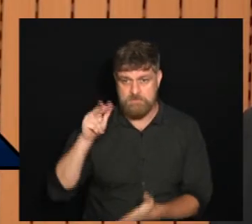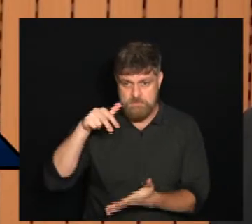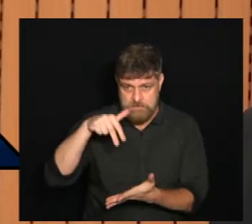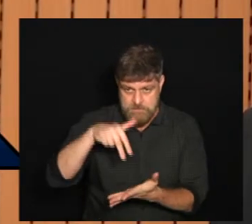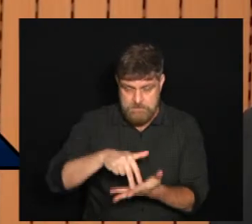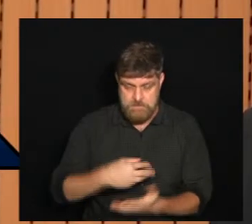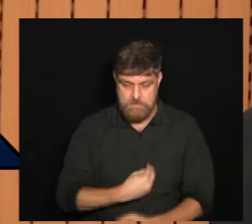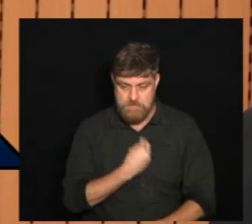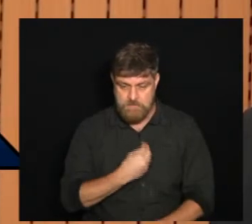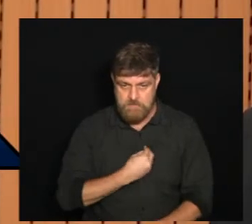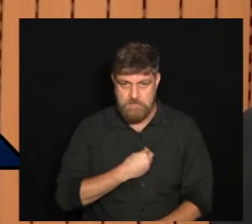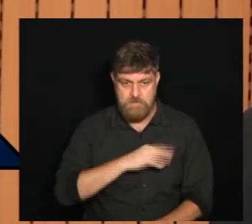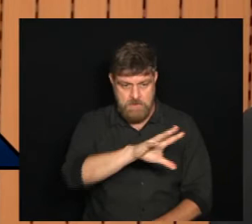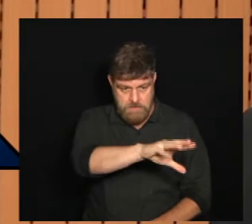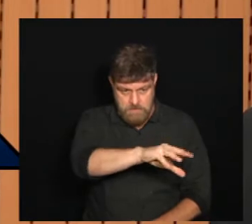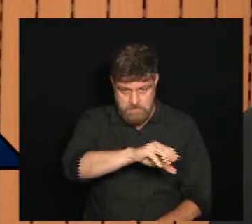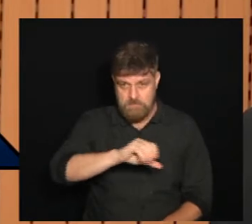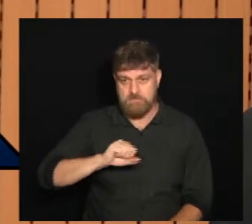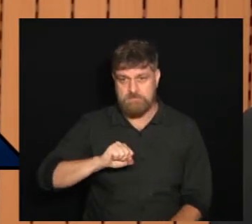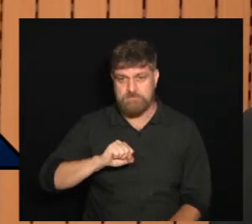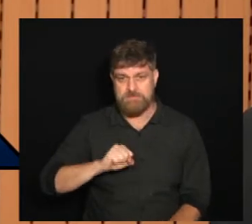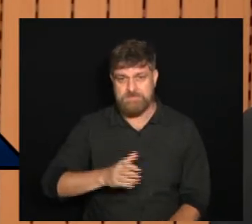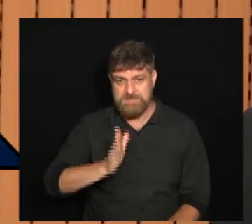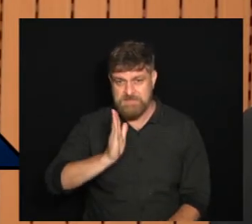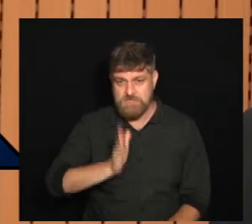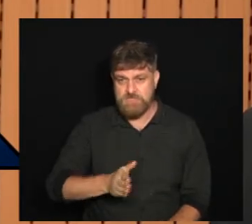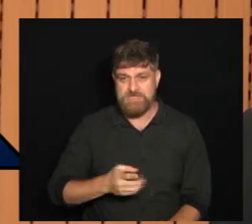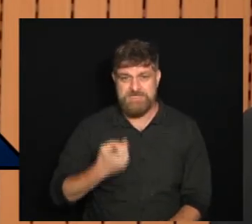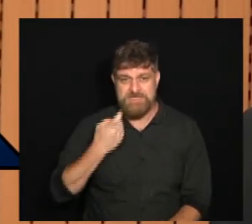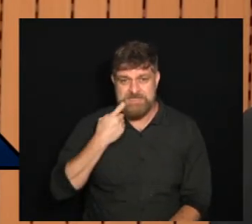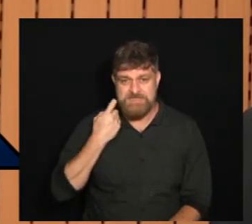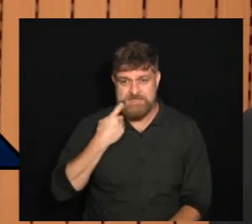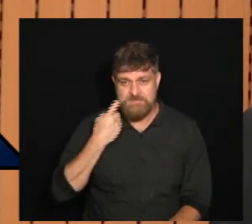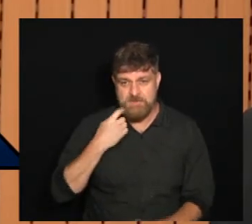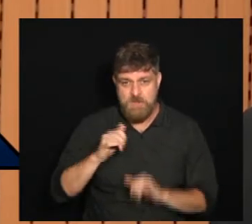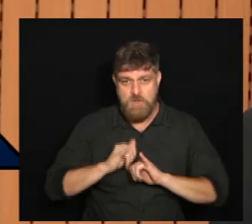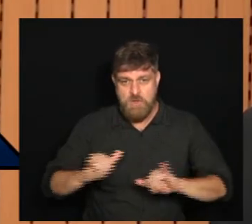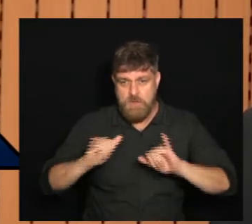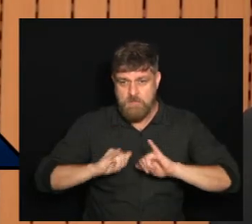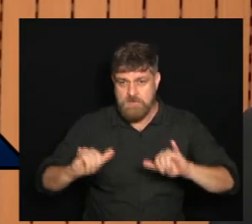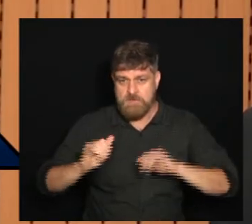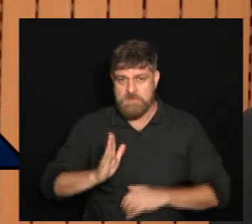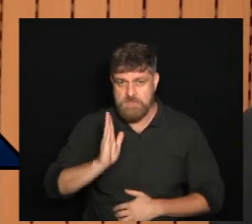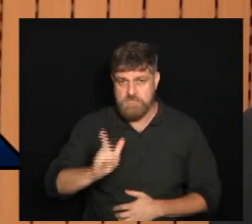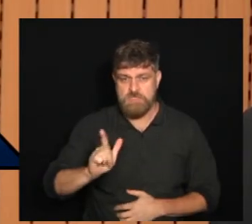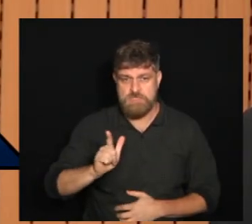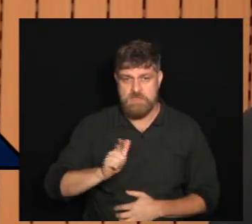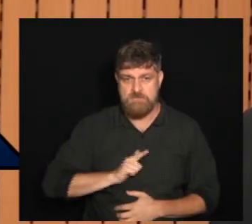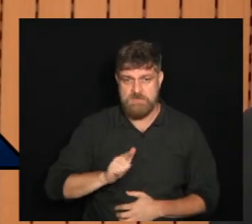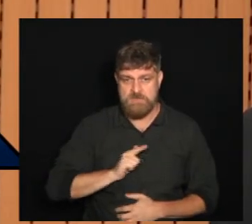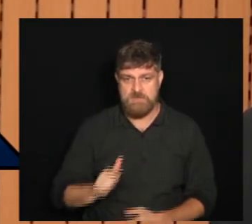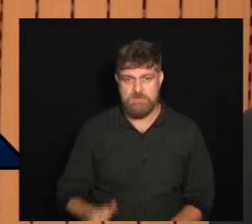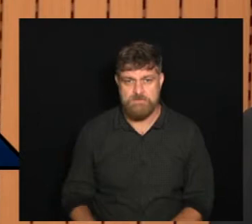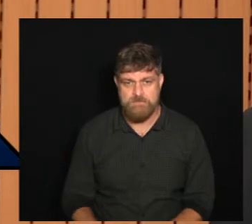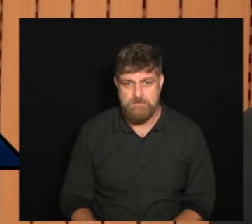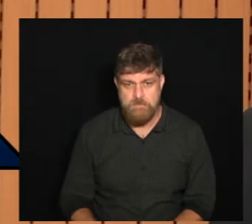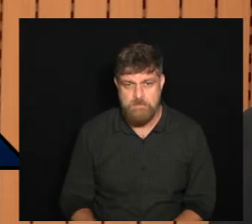façam a retirada, porque já na sexta-feira eu vou comunicá-los também, aí já vai ser por via